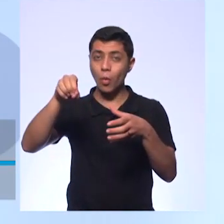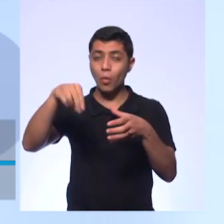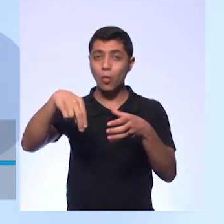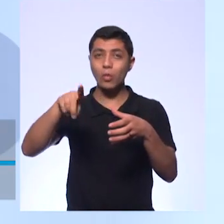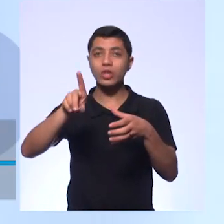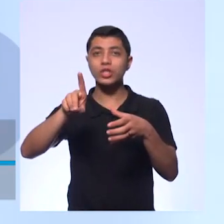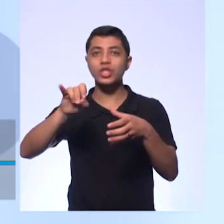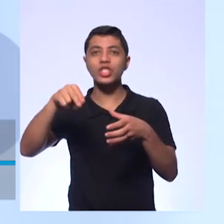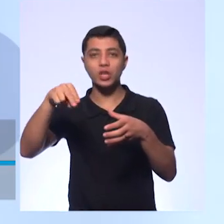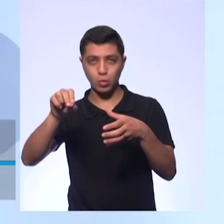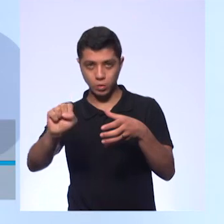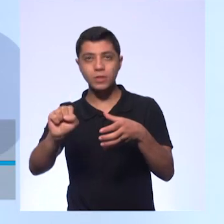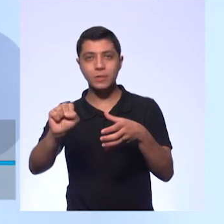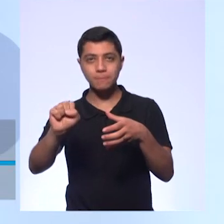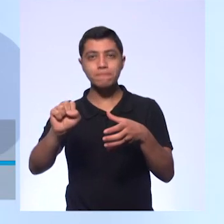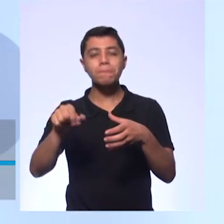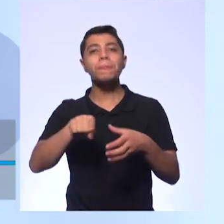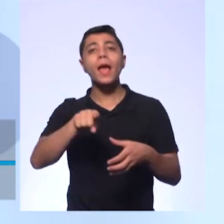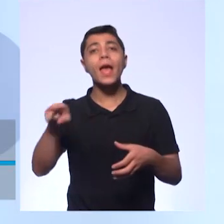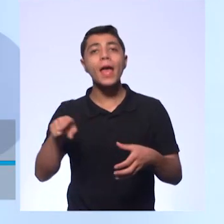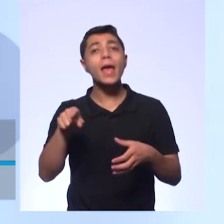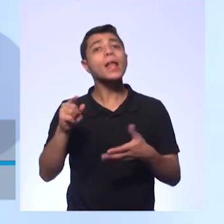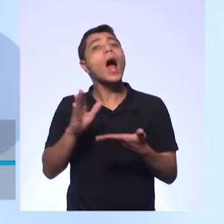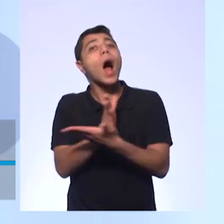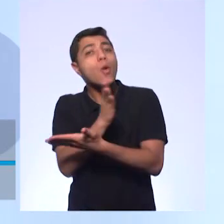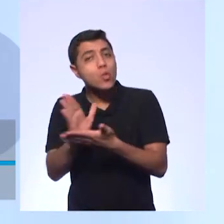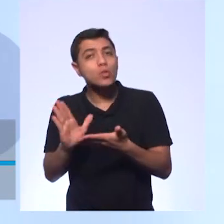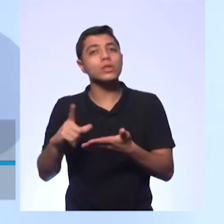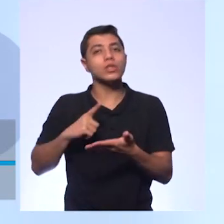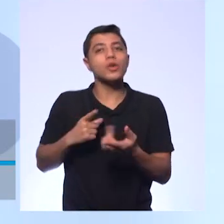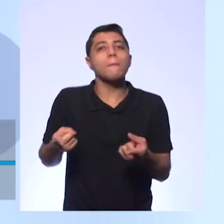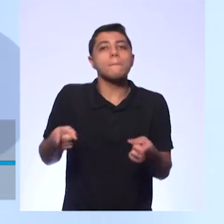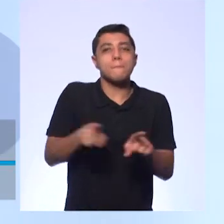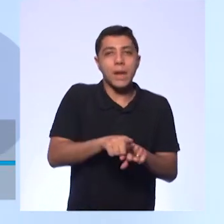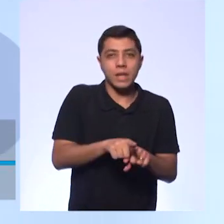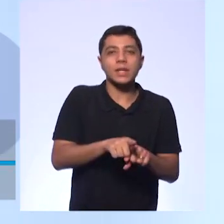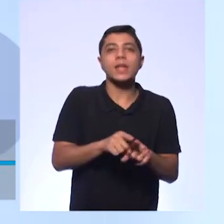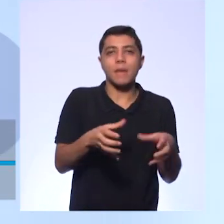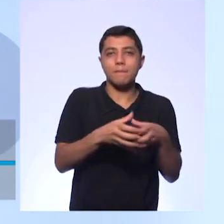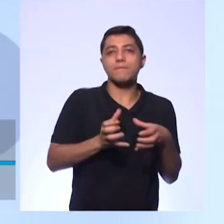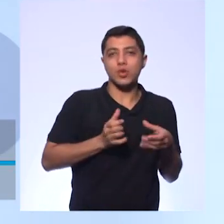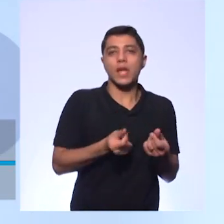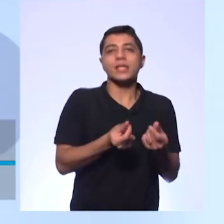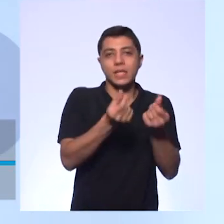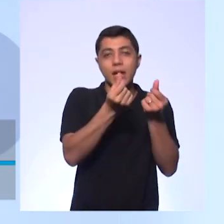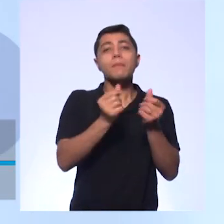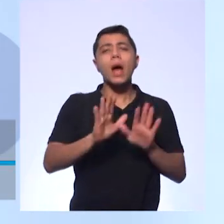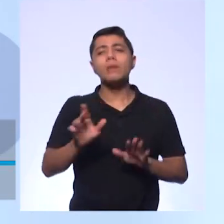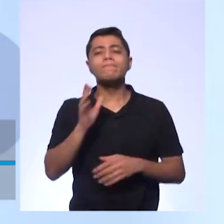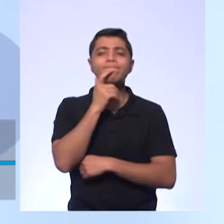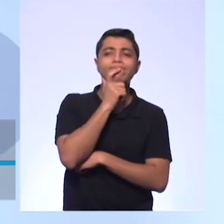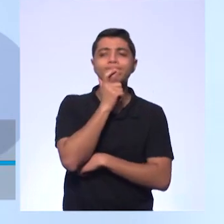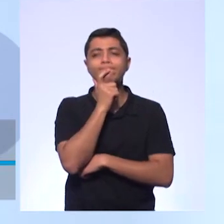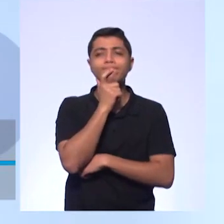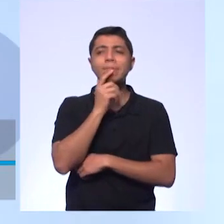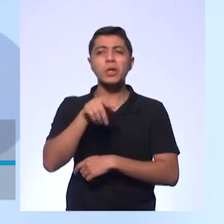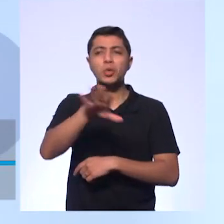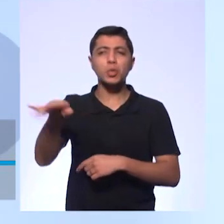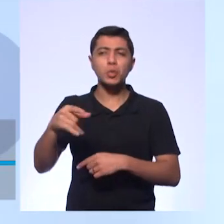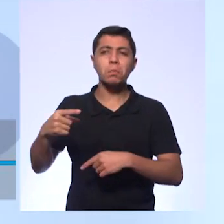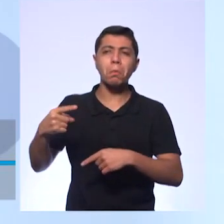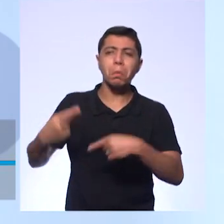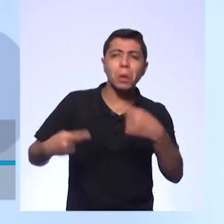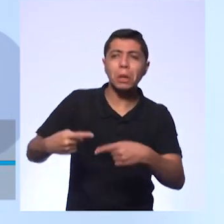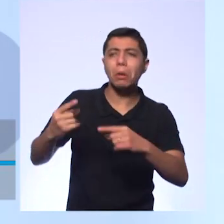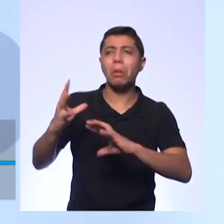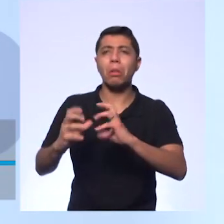mais preocupado em revanchismo, né? E lembrando também que muitos dos jacobinos também eram burgueses, ali a chamada pequena